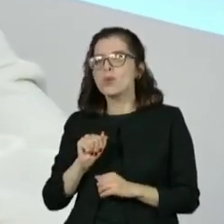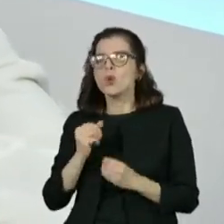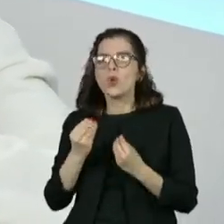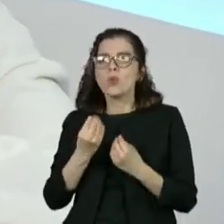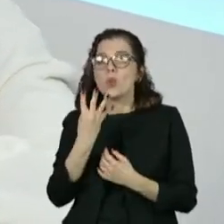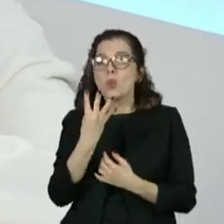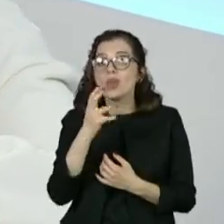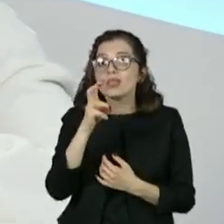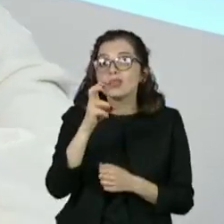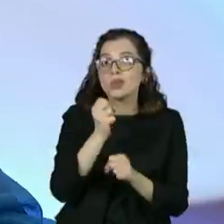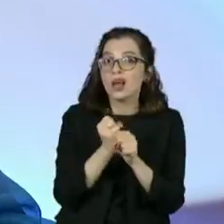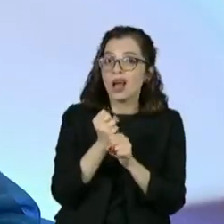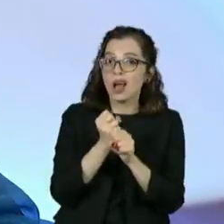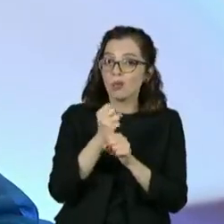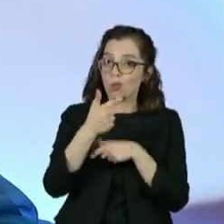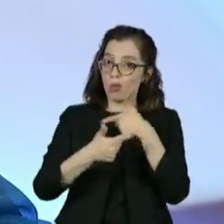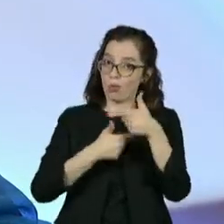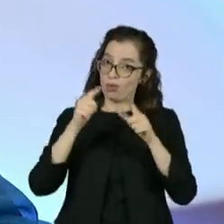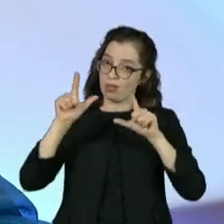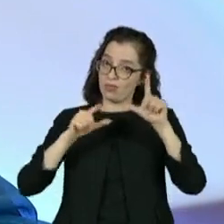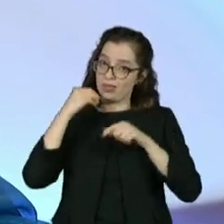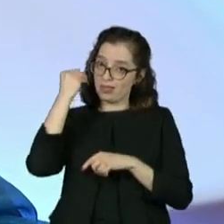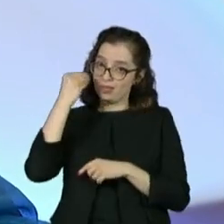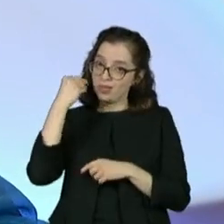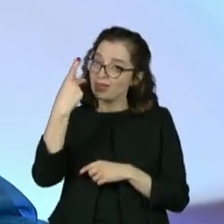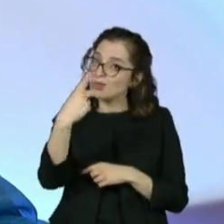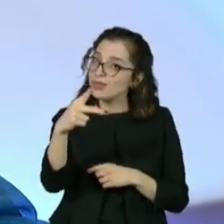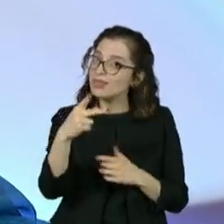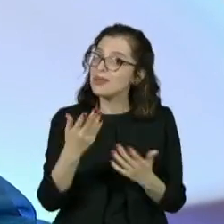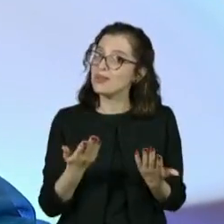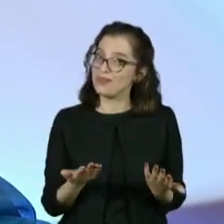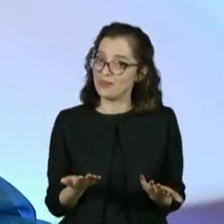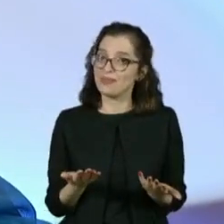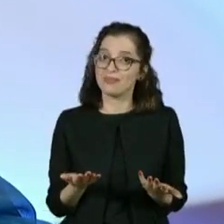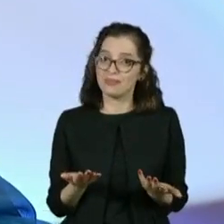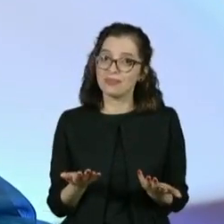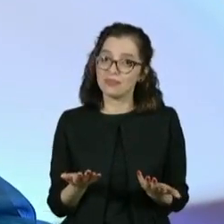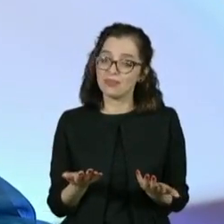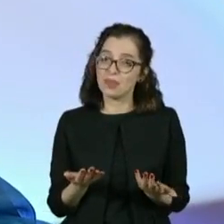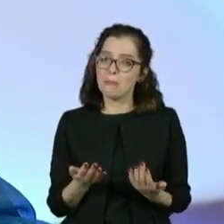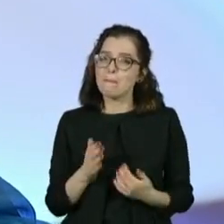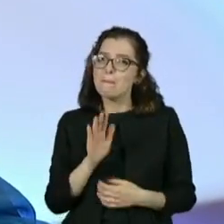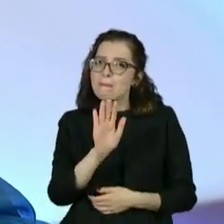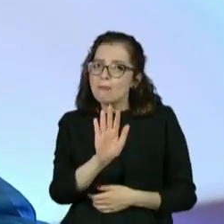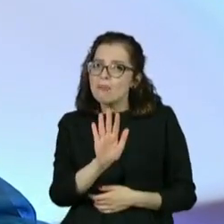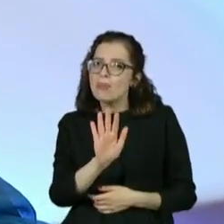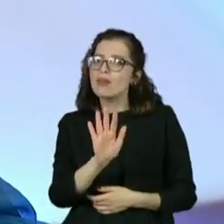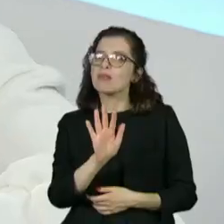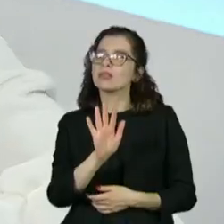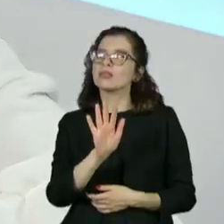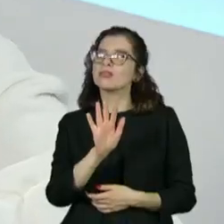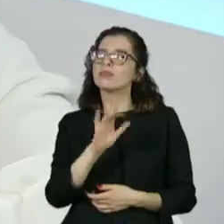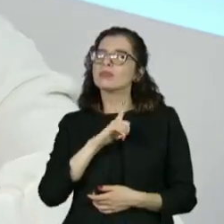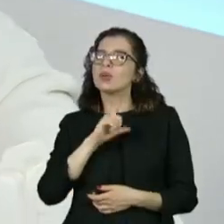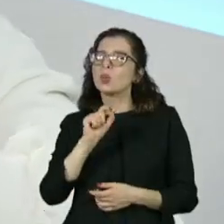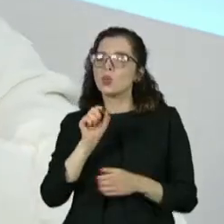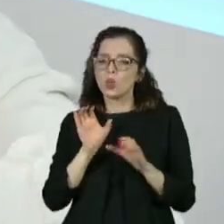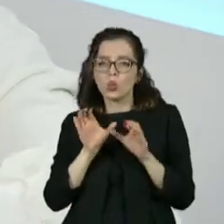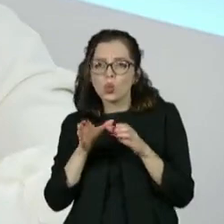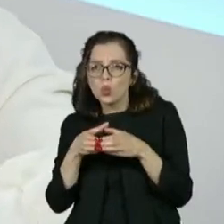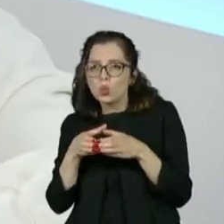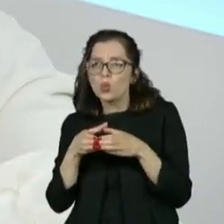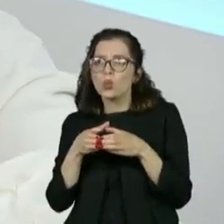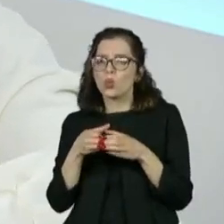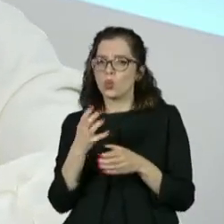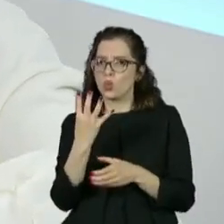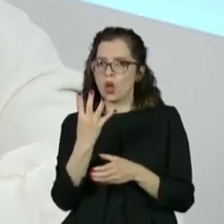experiência, mas, sem números, mas ter uma equipe extremamente competente